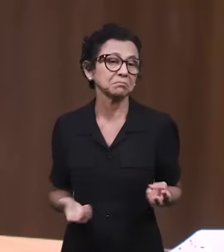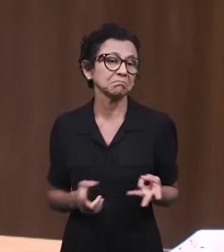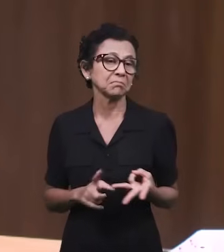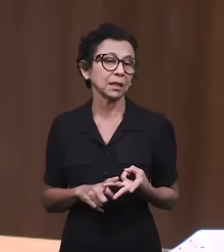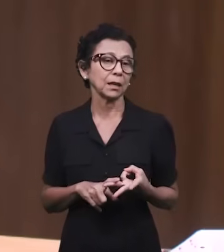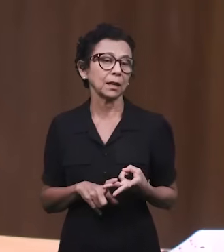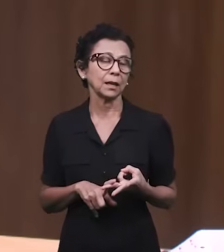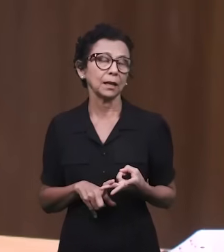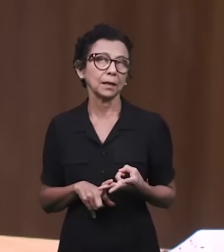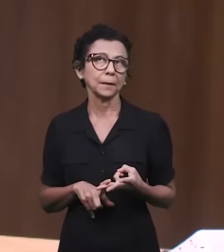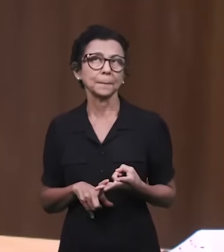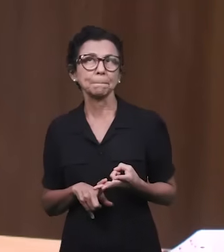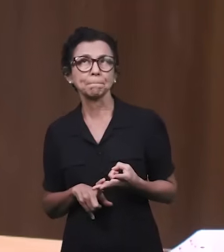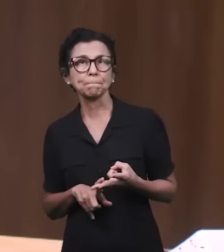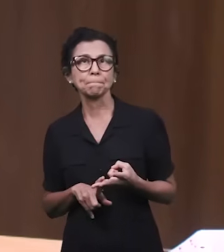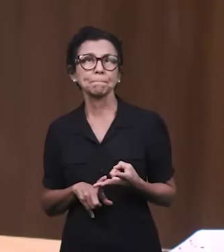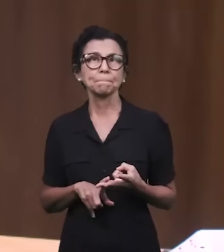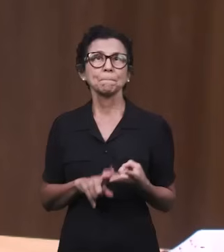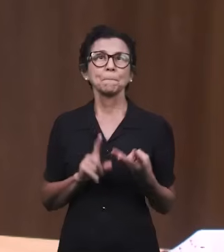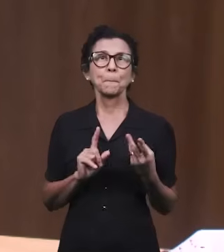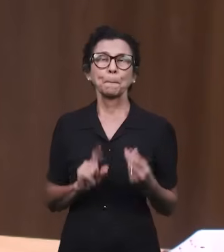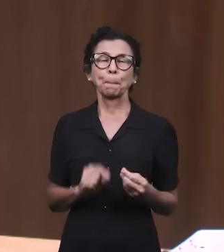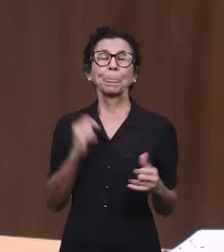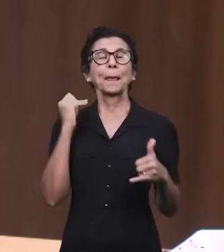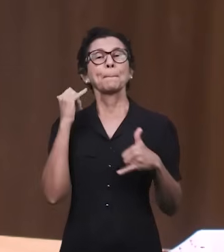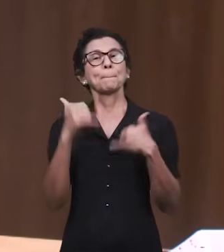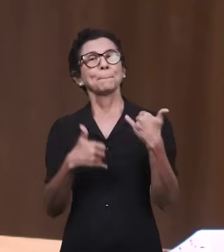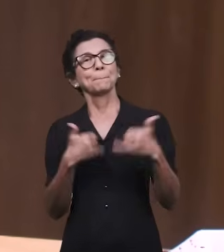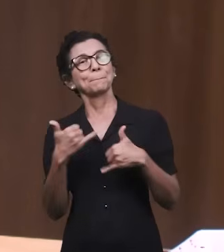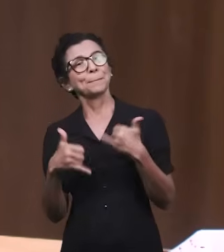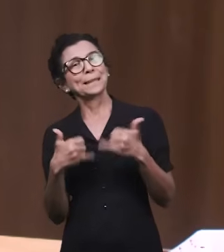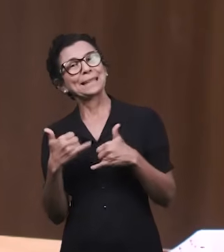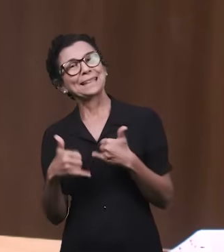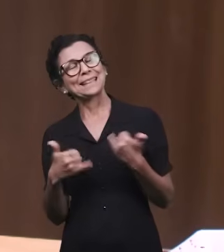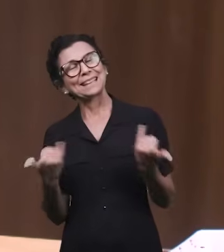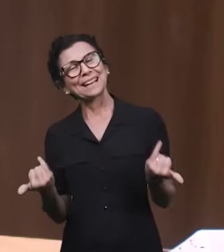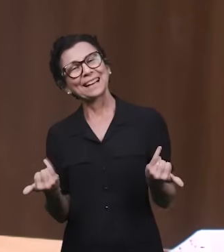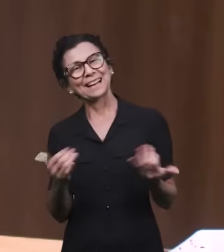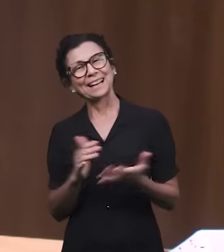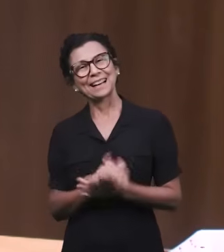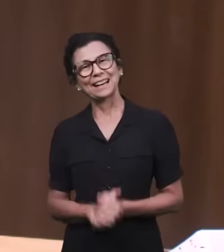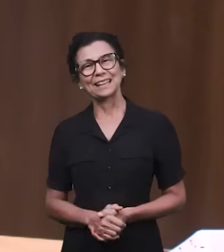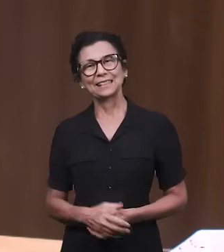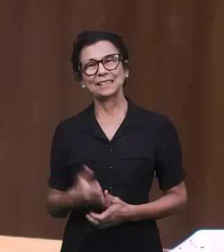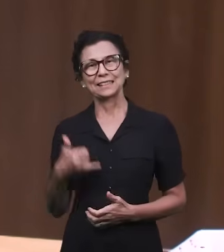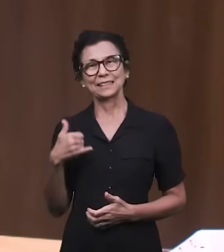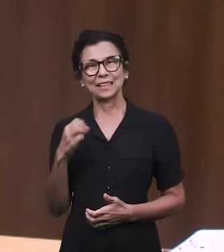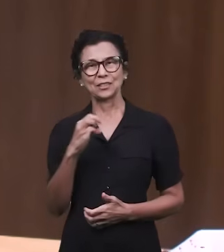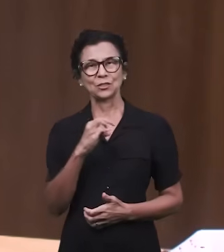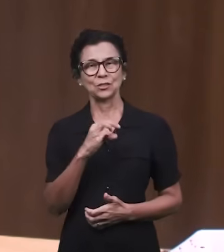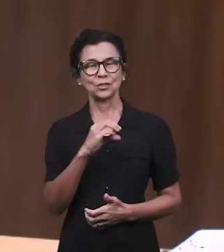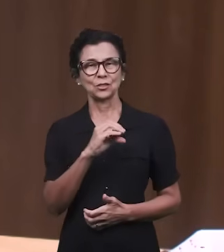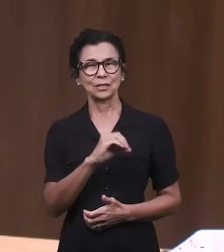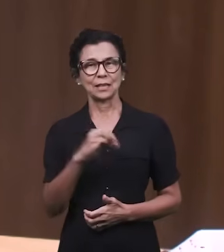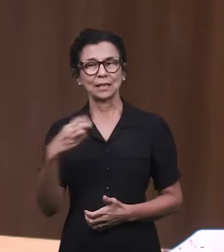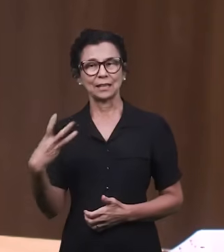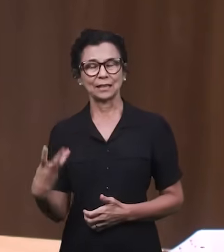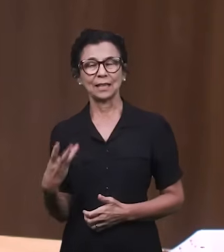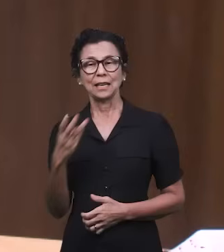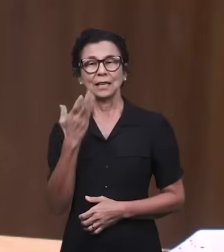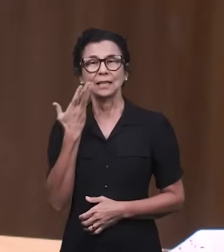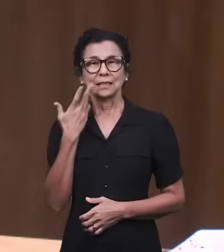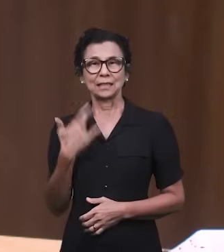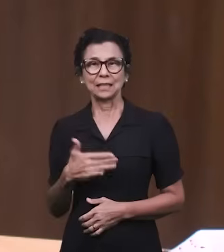trazer também o brincar. Primeira infância, criança gosta de se movimentar,